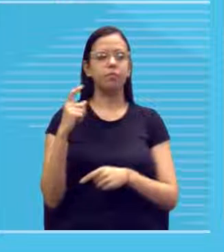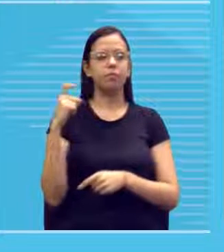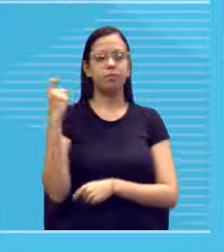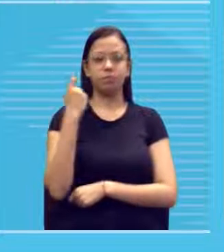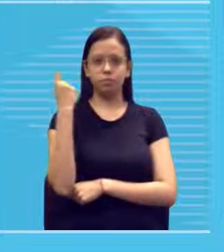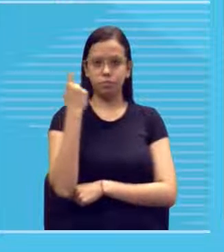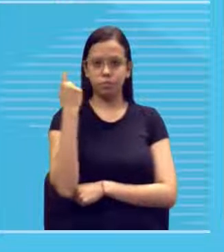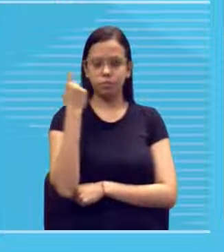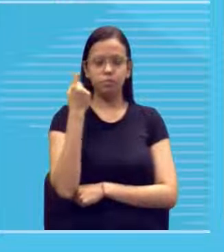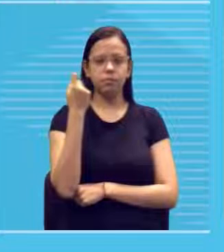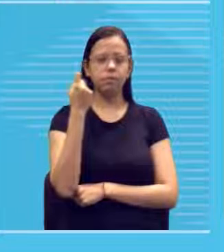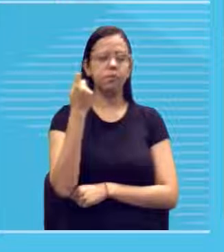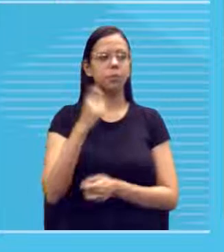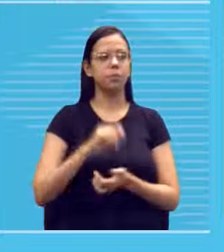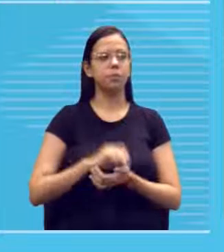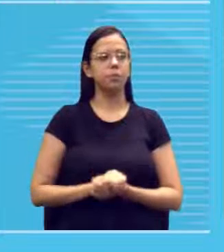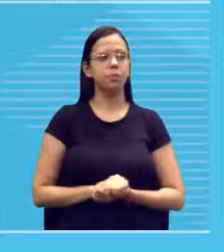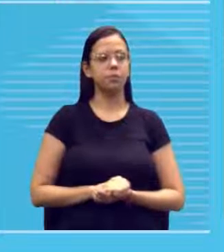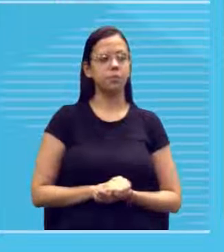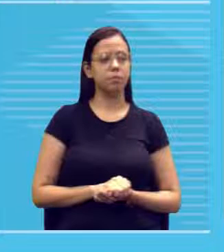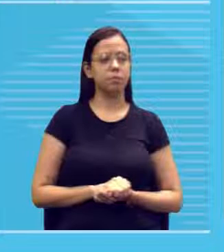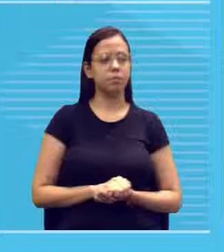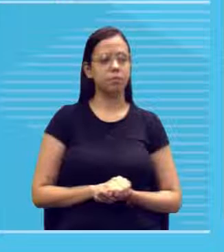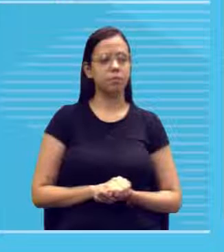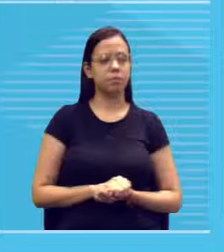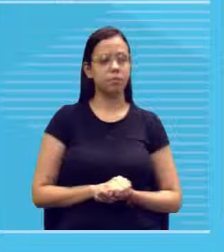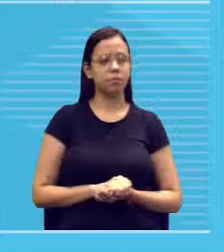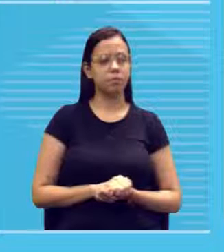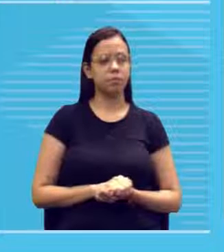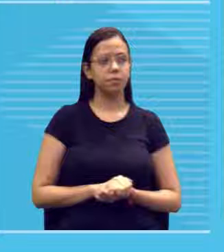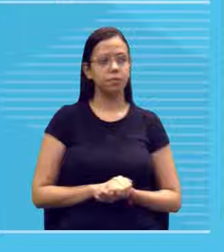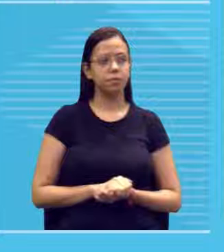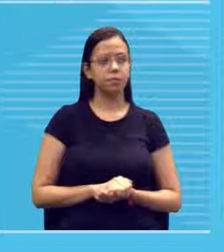bacana show de bola e